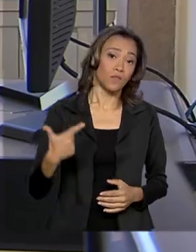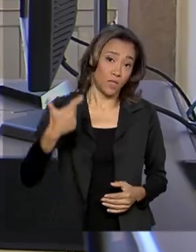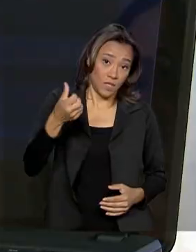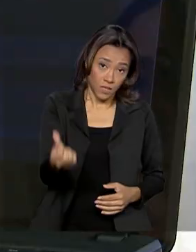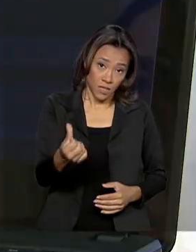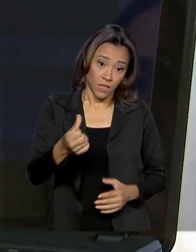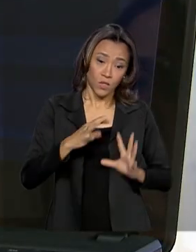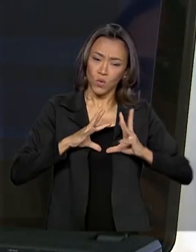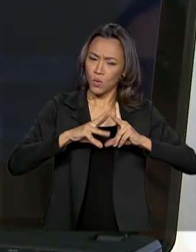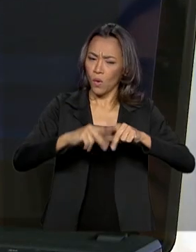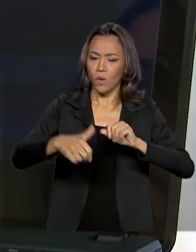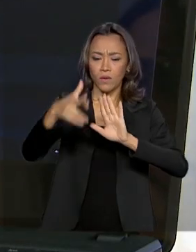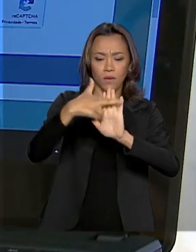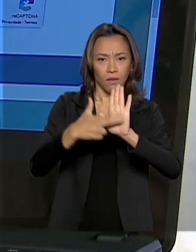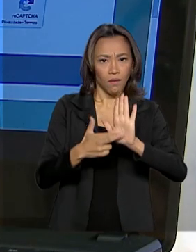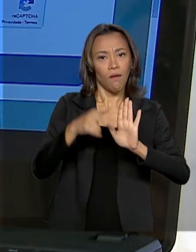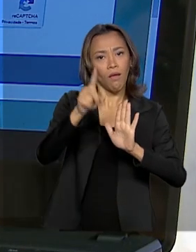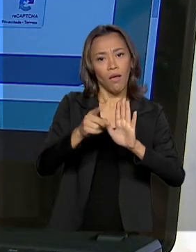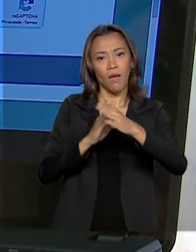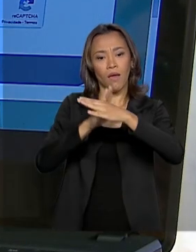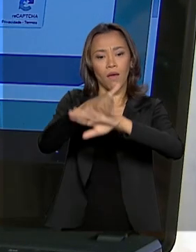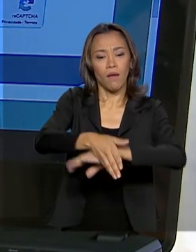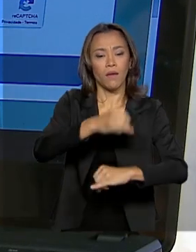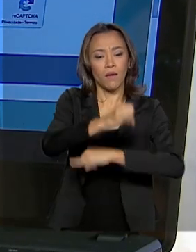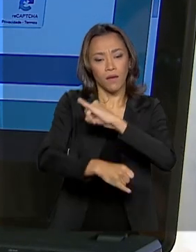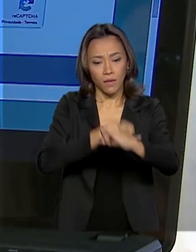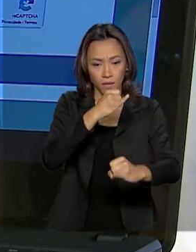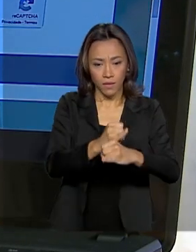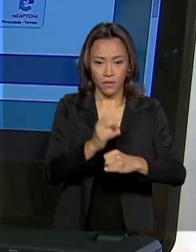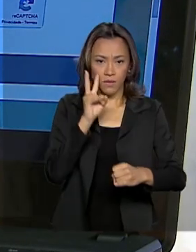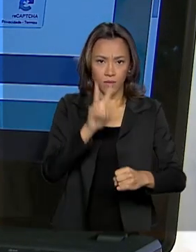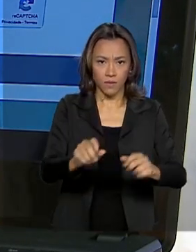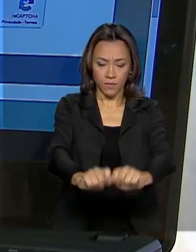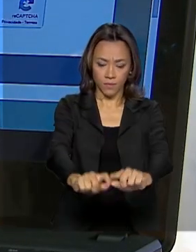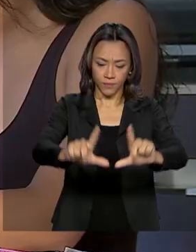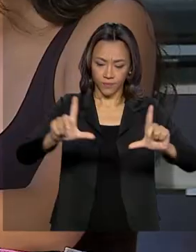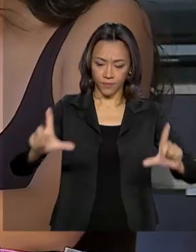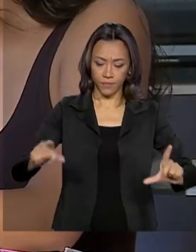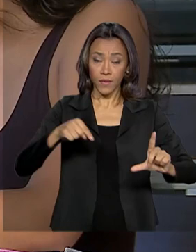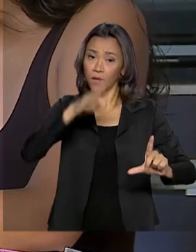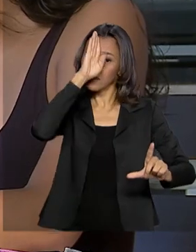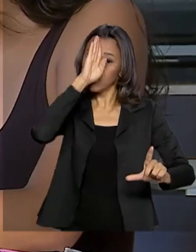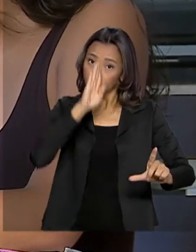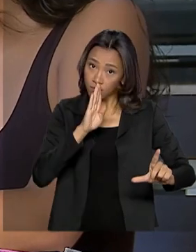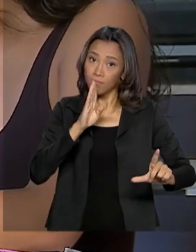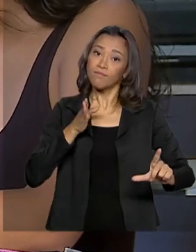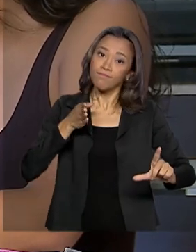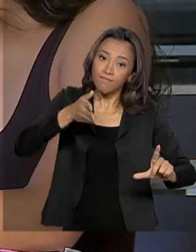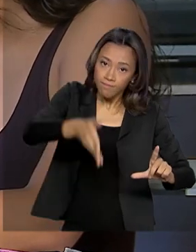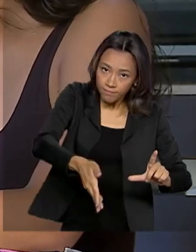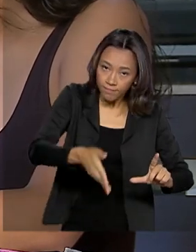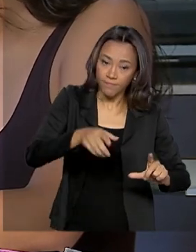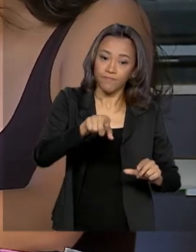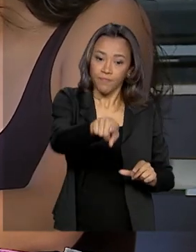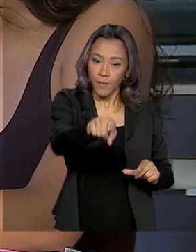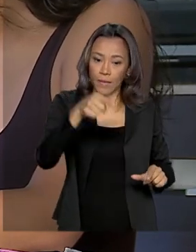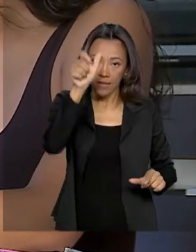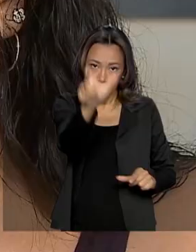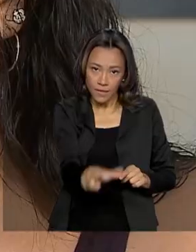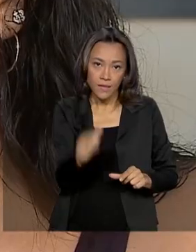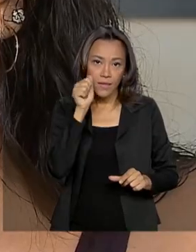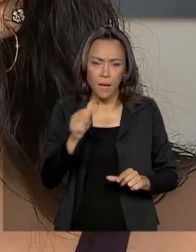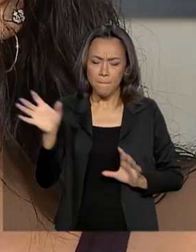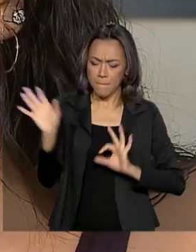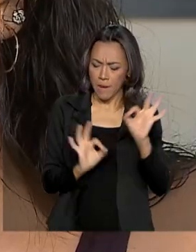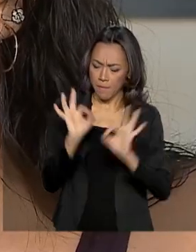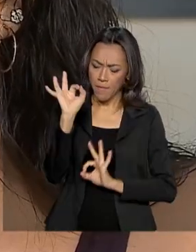o procedimento é feito pela internet na página do Sisu gratuitamente. Andiara se preparou bastante e teve uma